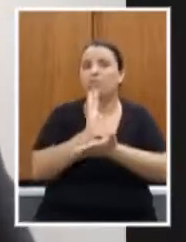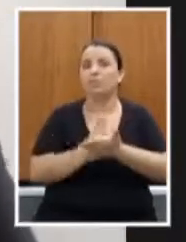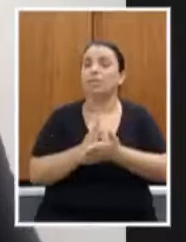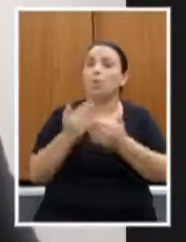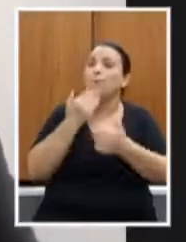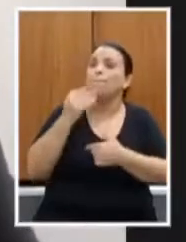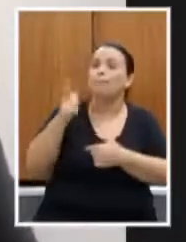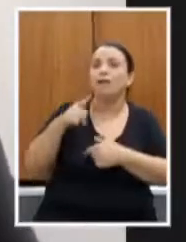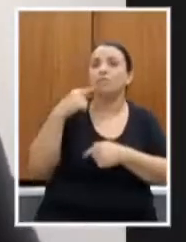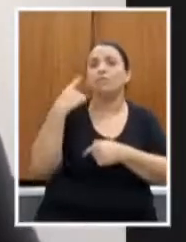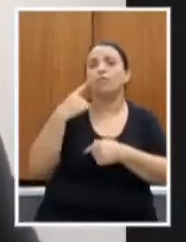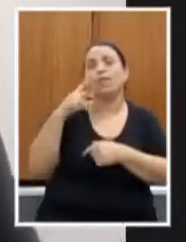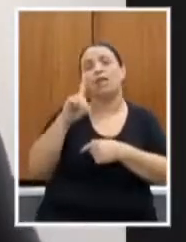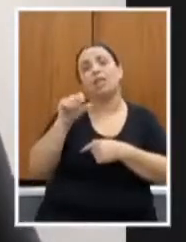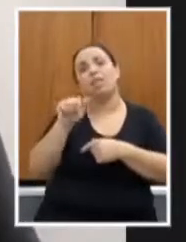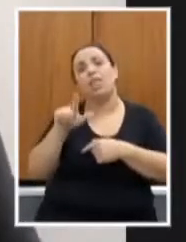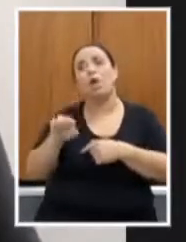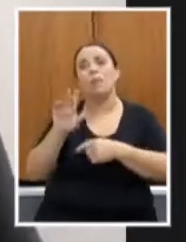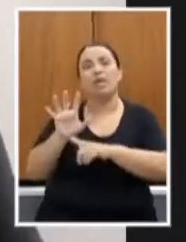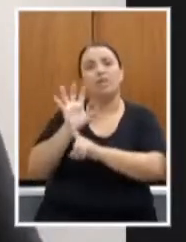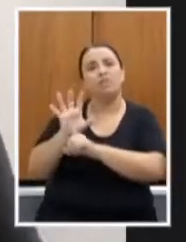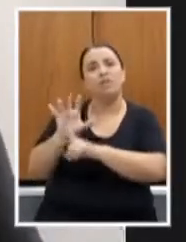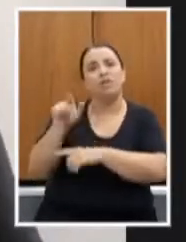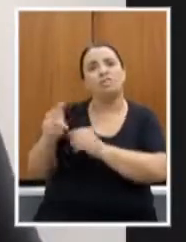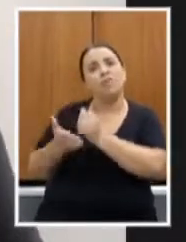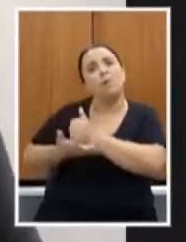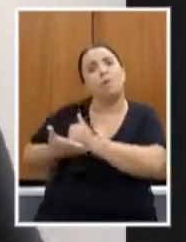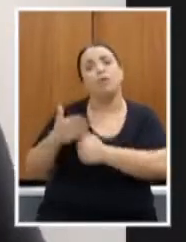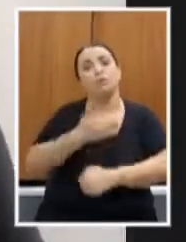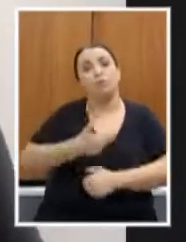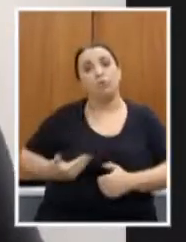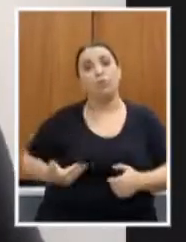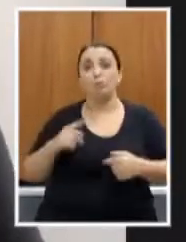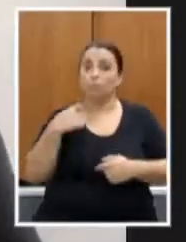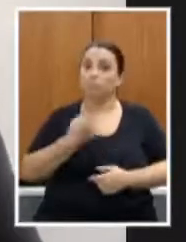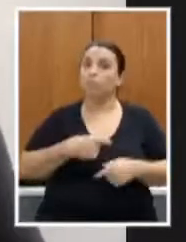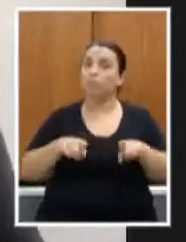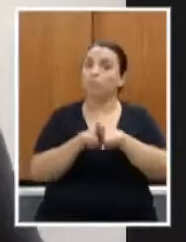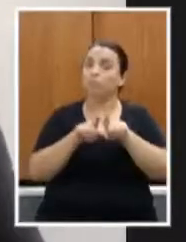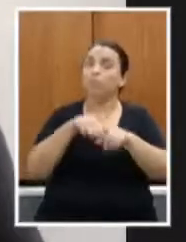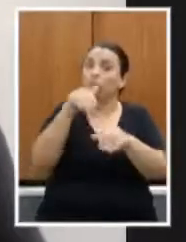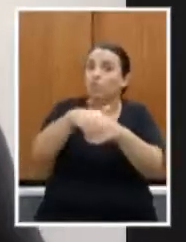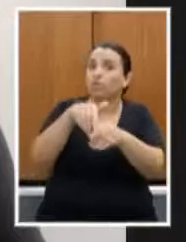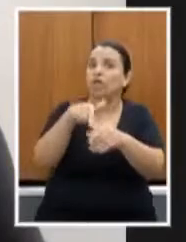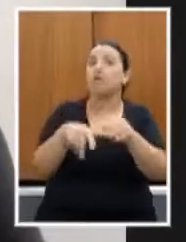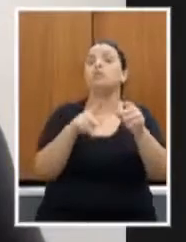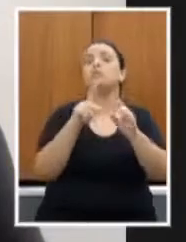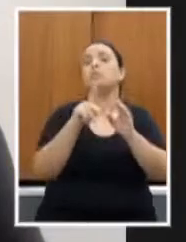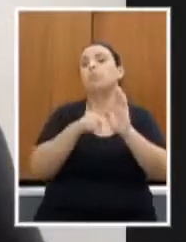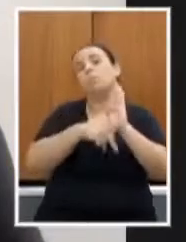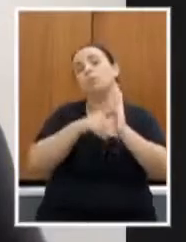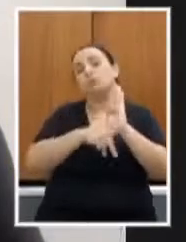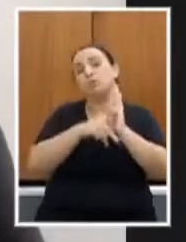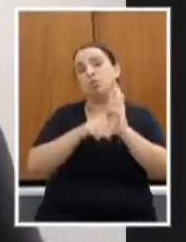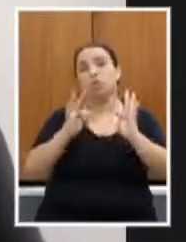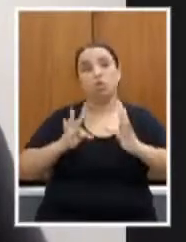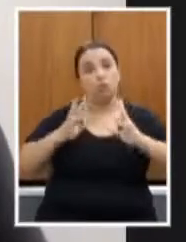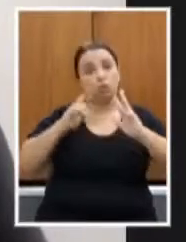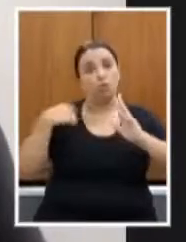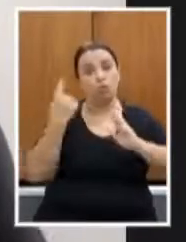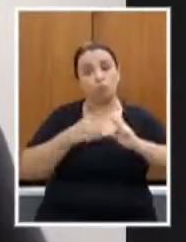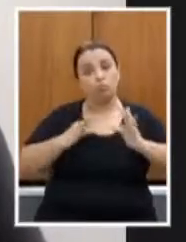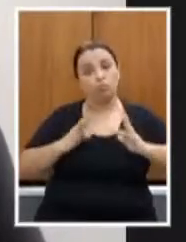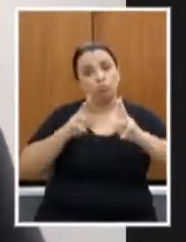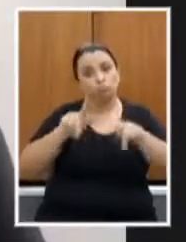aí na base de governo, para que a gente possa votar também, né, esse projeto, que todos nós temos